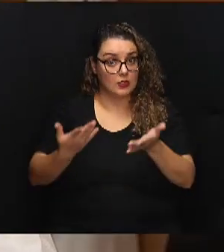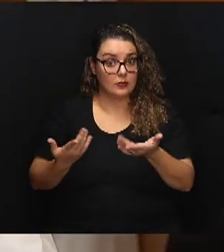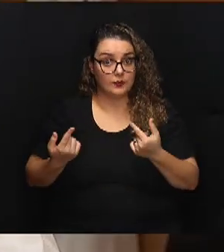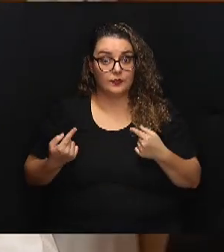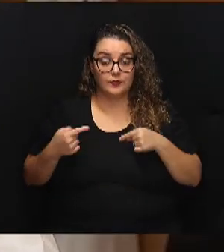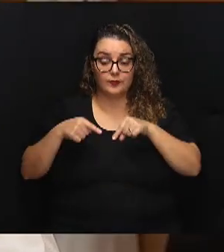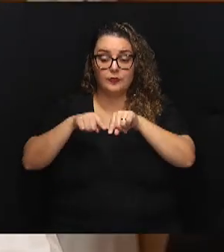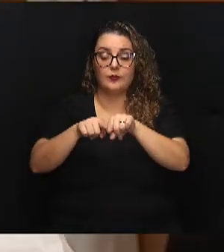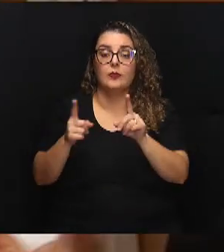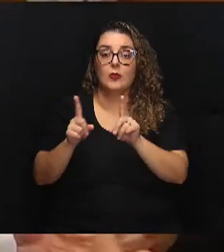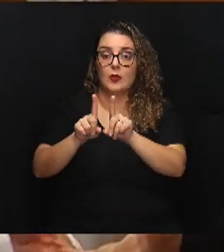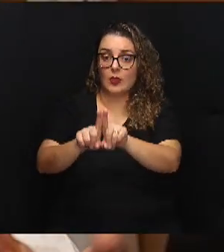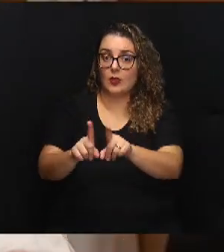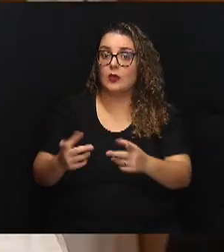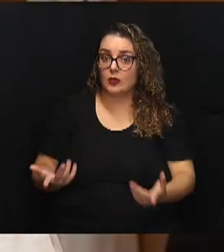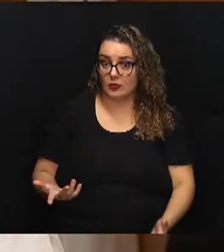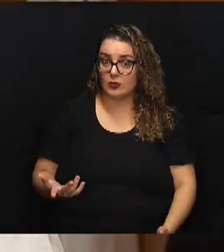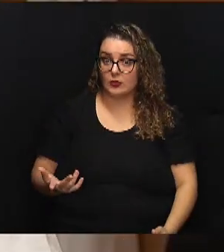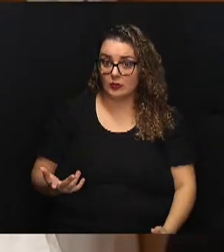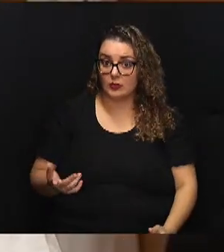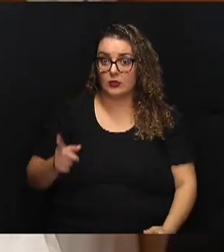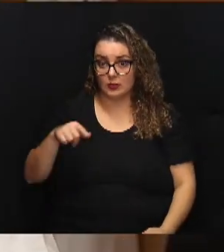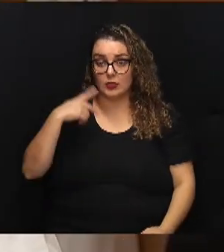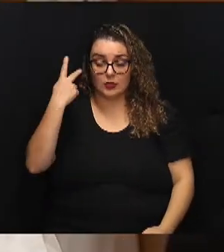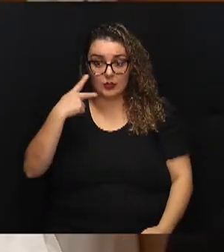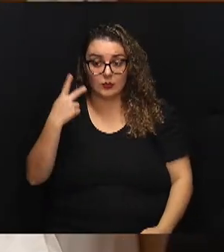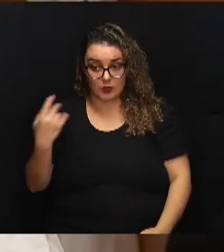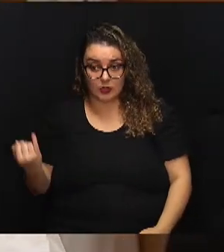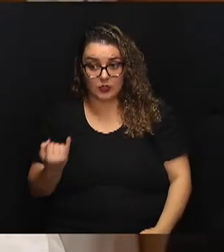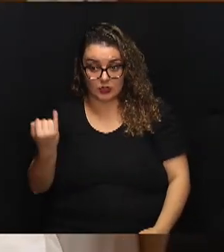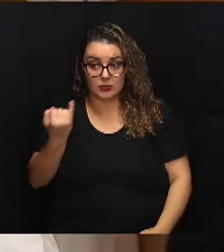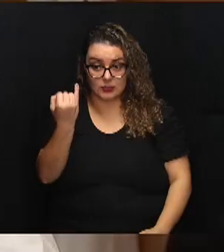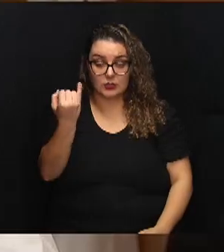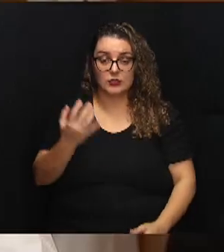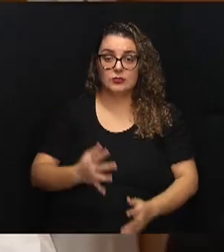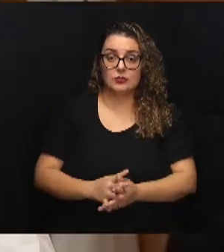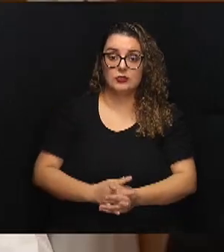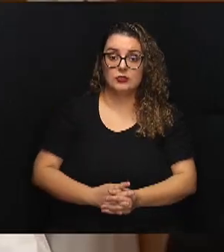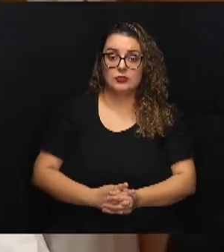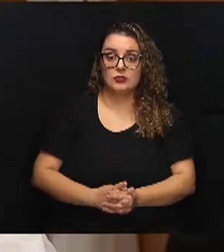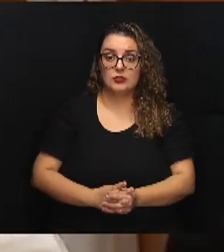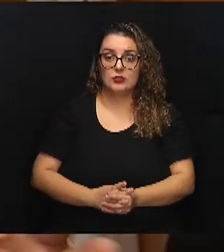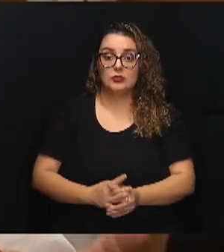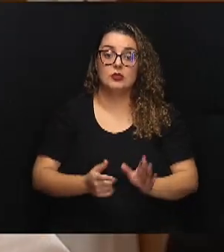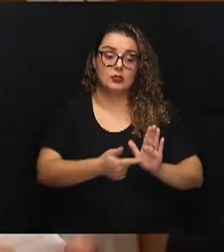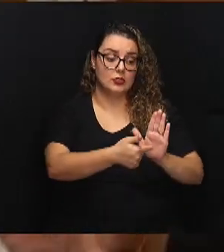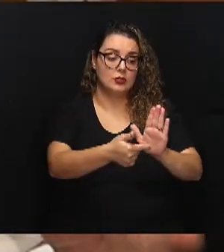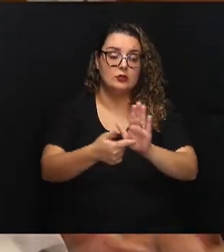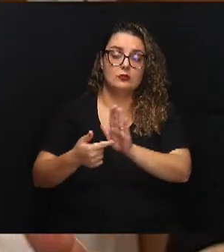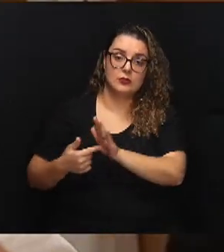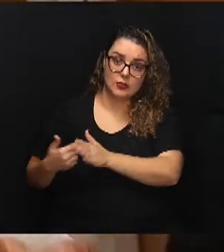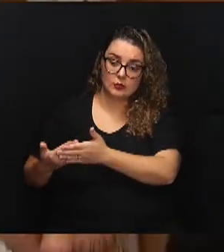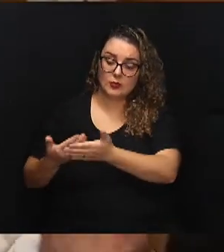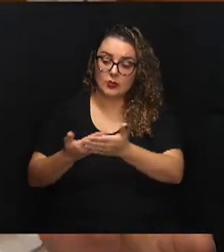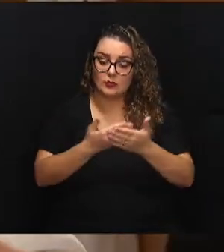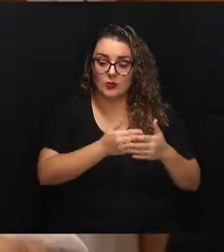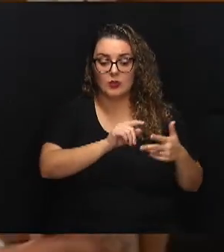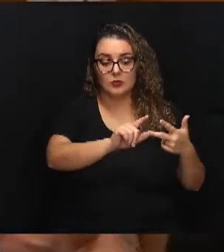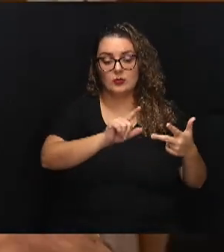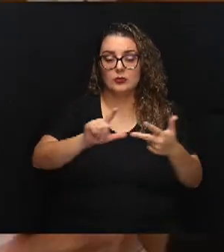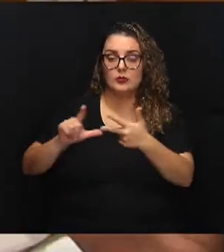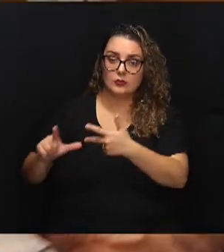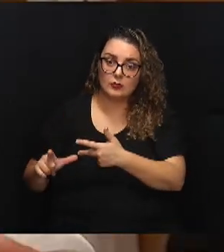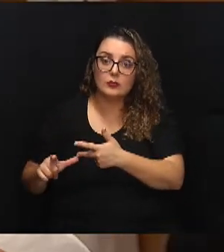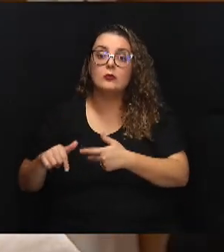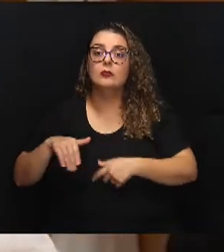parceria até de natureza política importante, e que mostra que as escolas do Legislativo estão cada